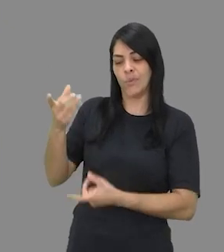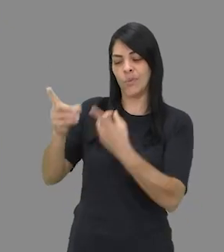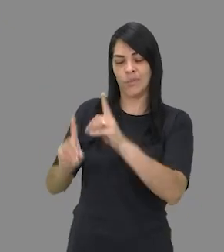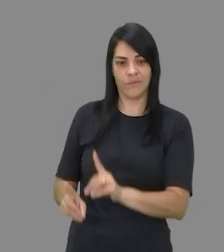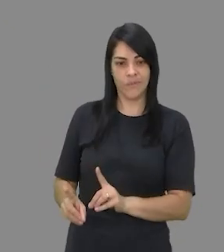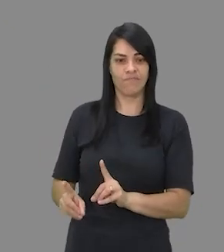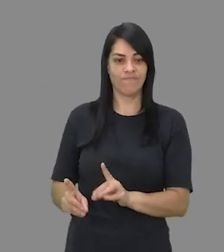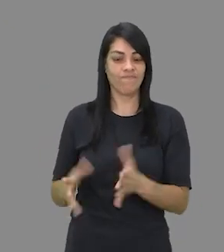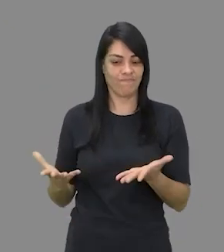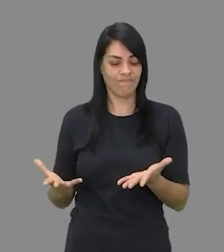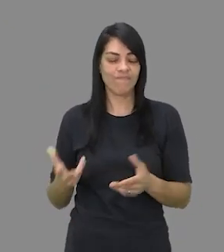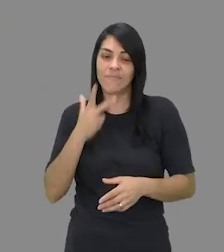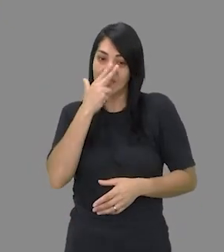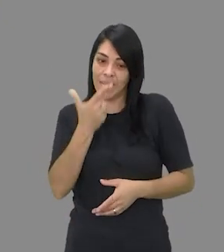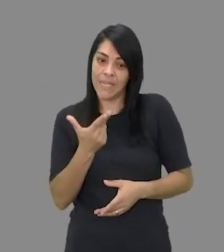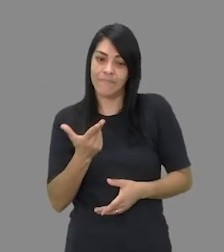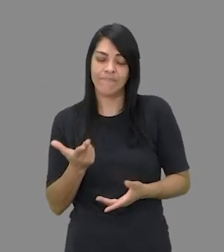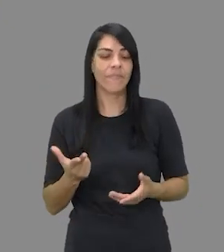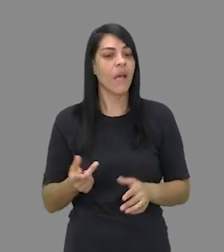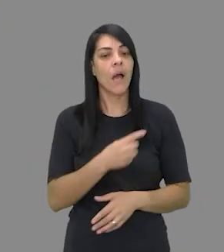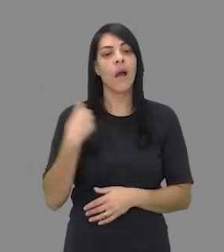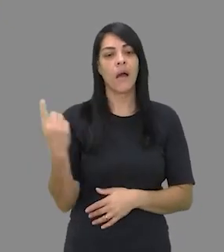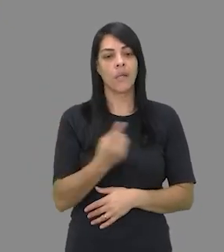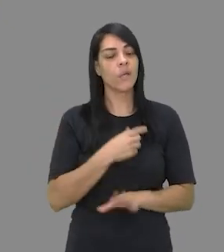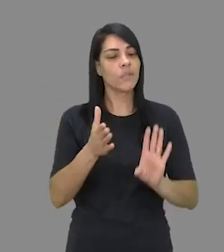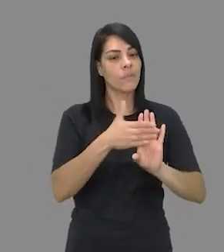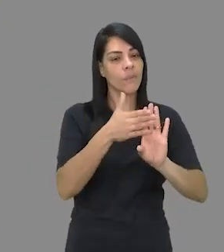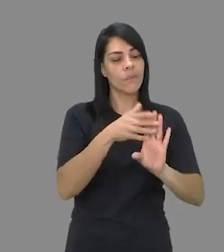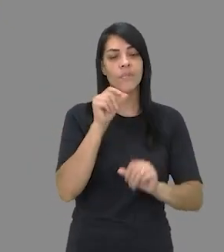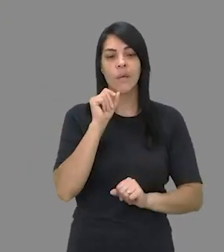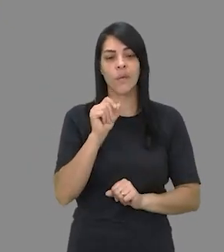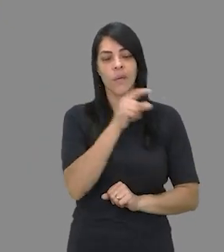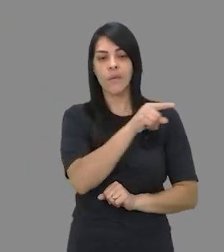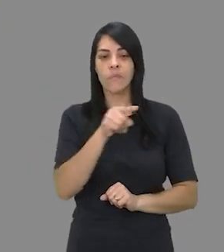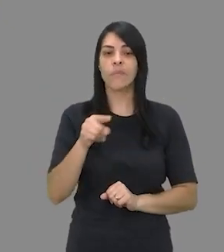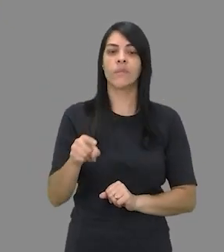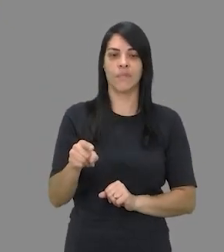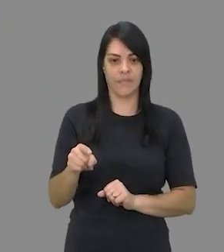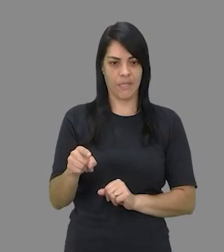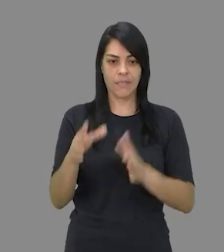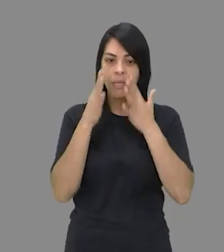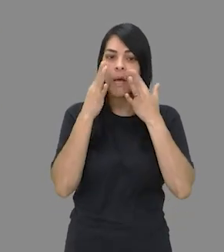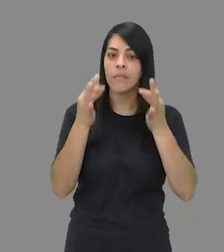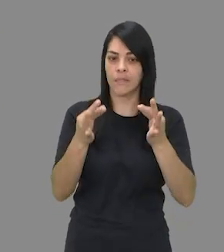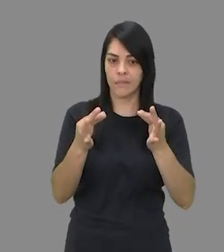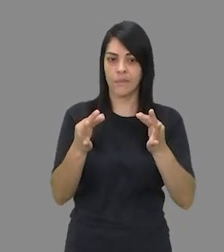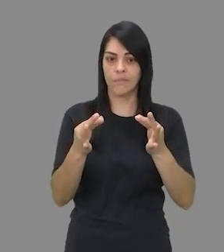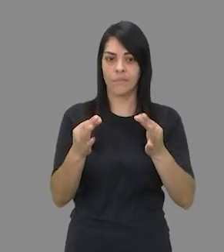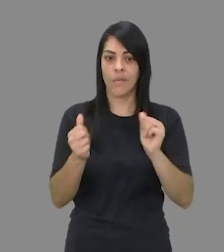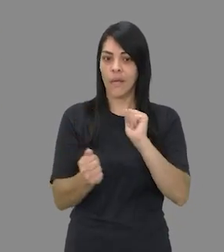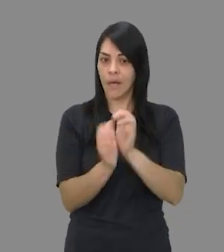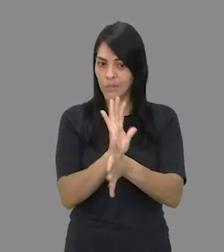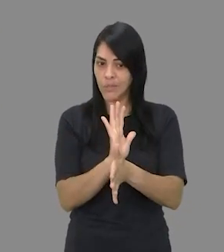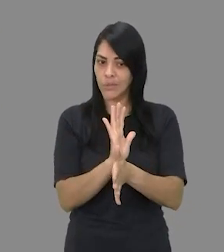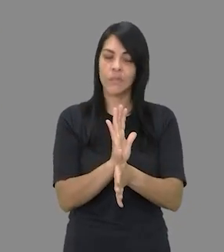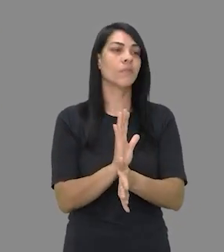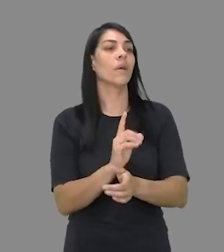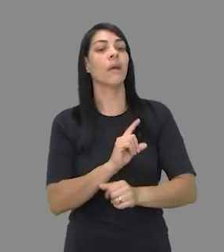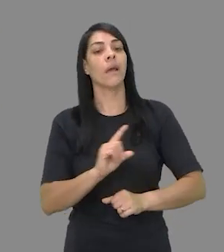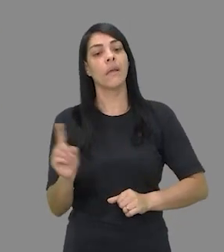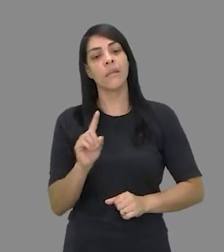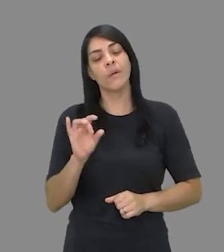o integram? Então, assim, a nossa proposta é que vocês revejam determinadas atitudes e